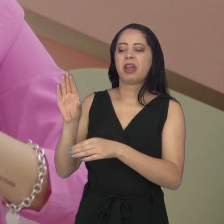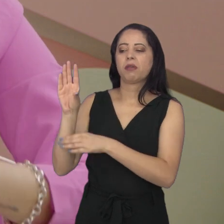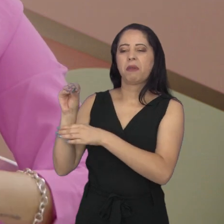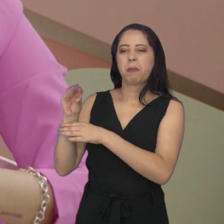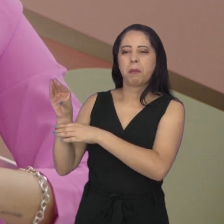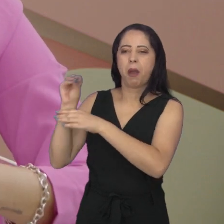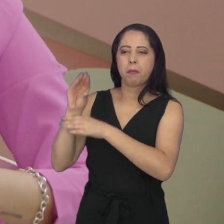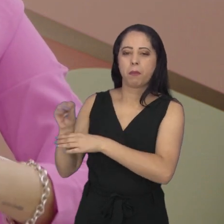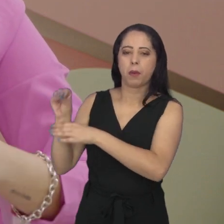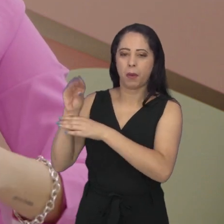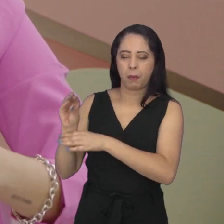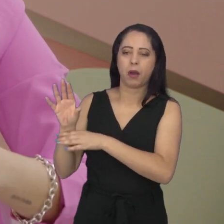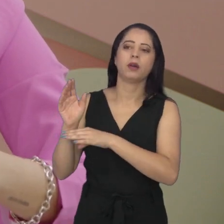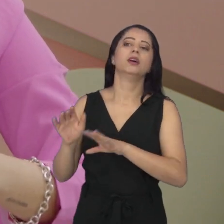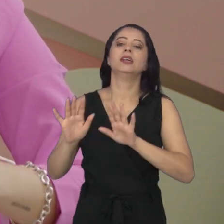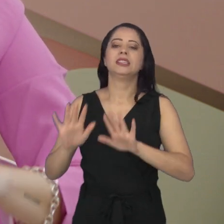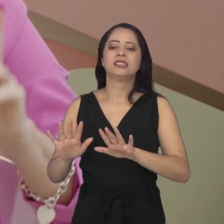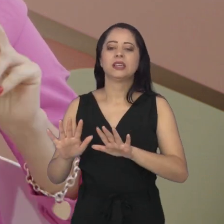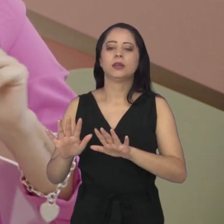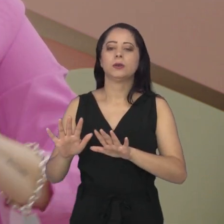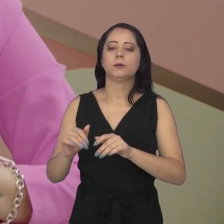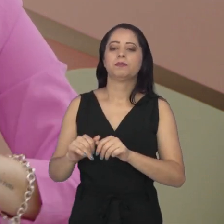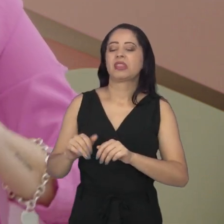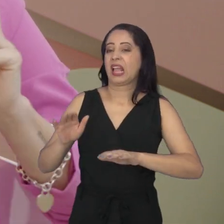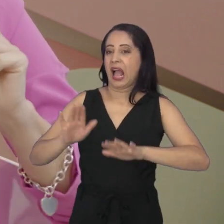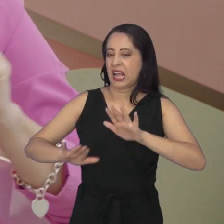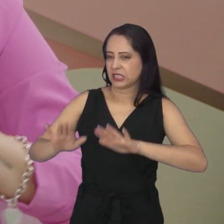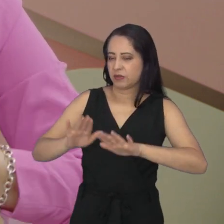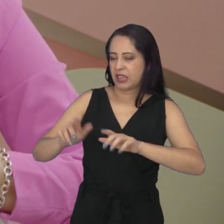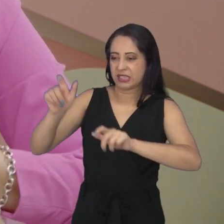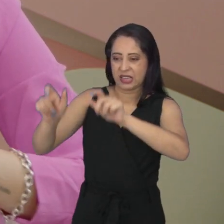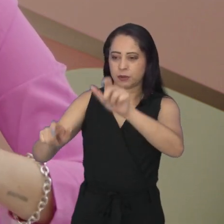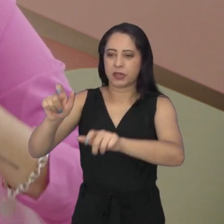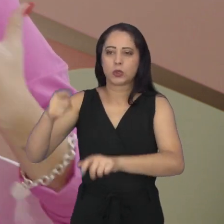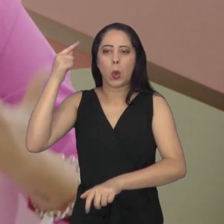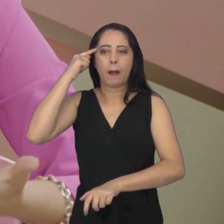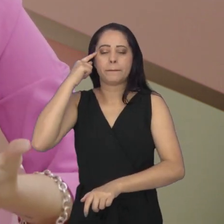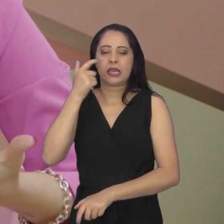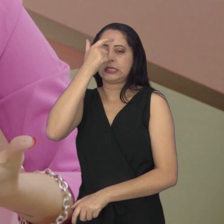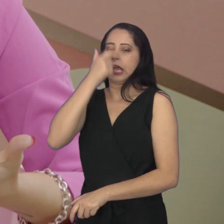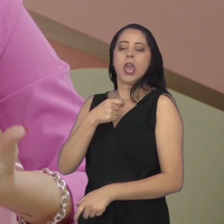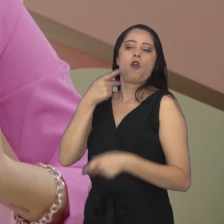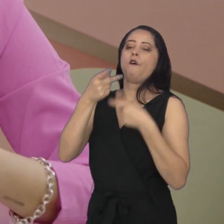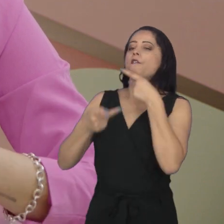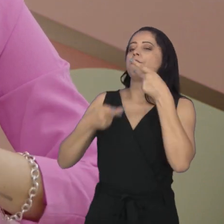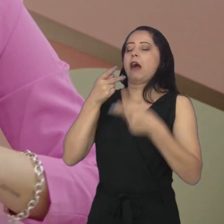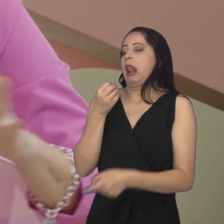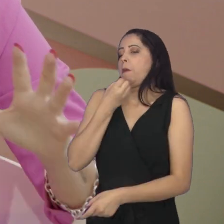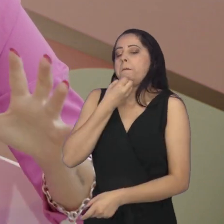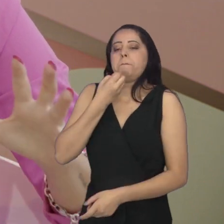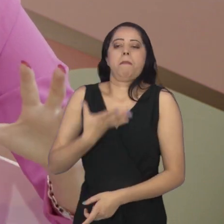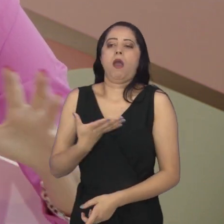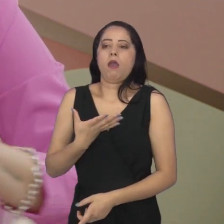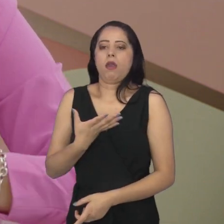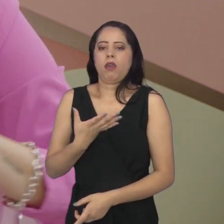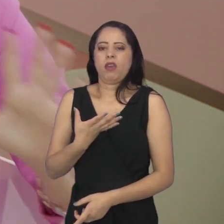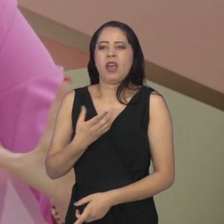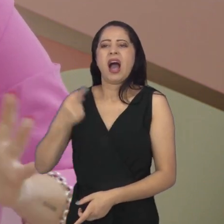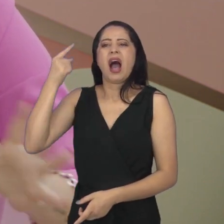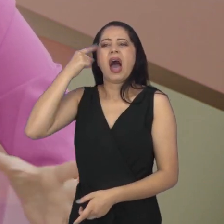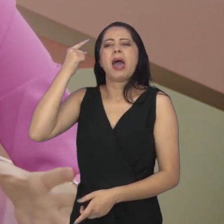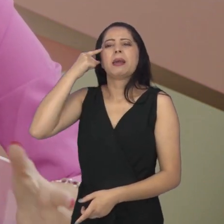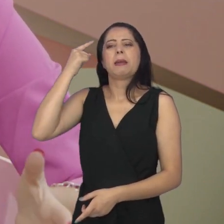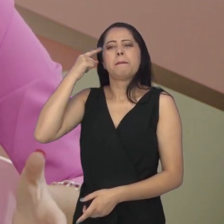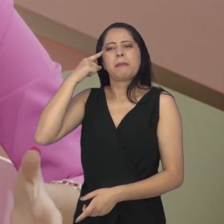muitas pessoas que acreditam que se comunicam bem, falam bem, acham que estão dominando